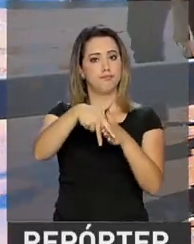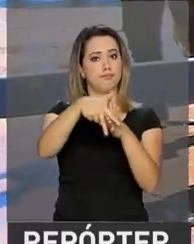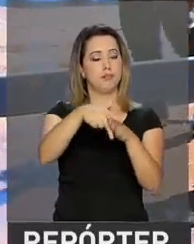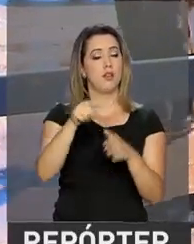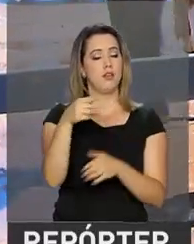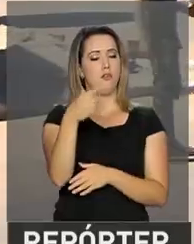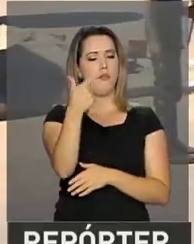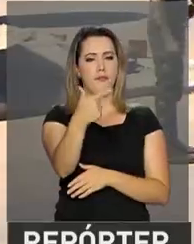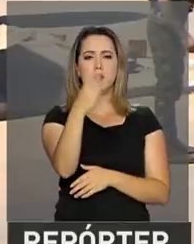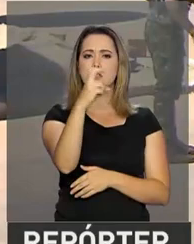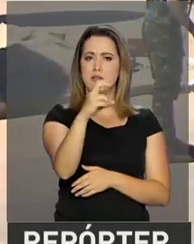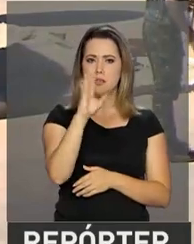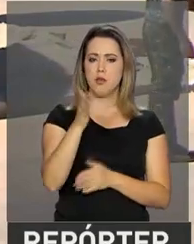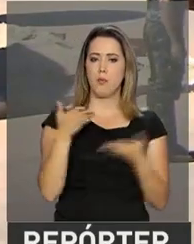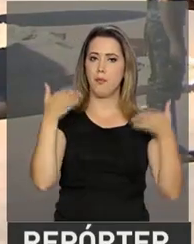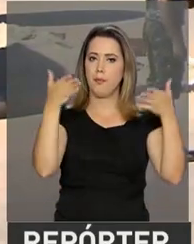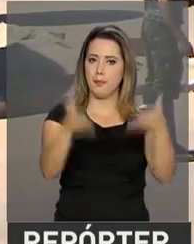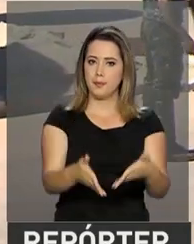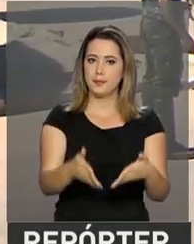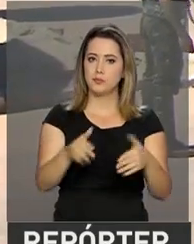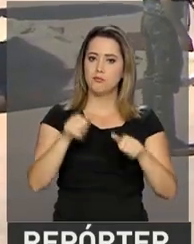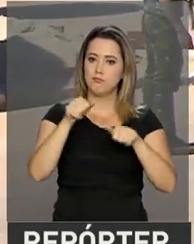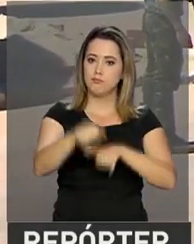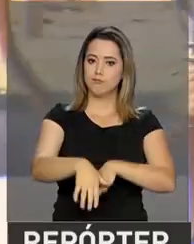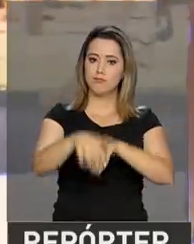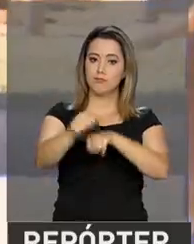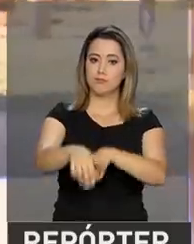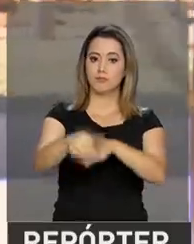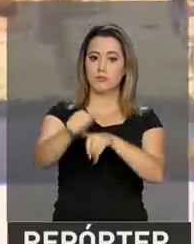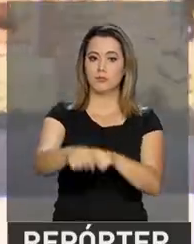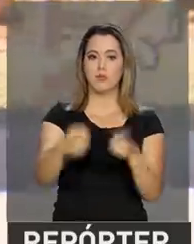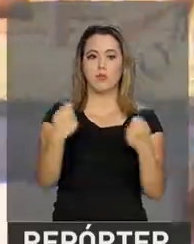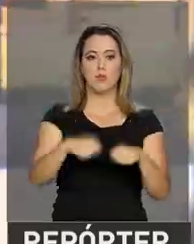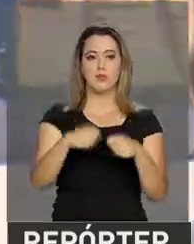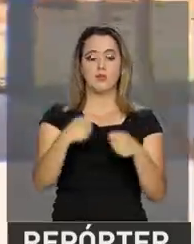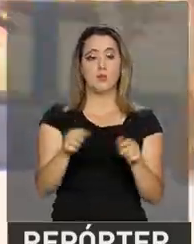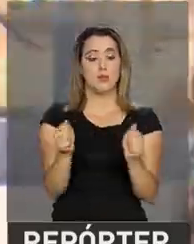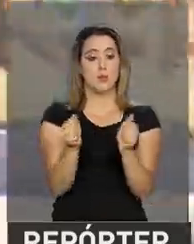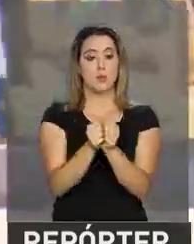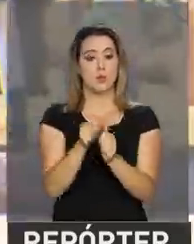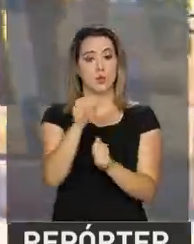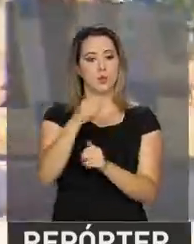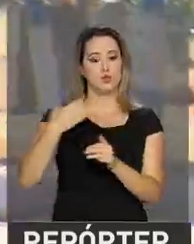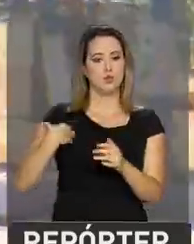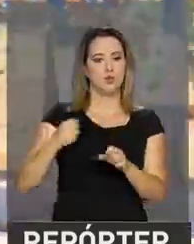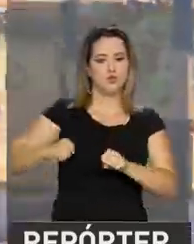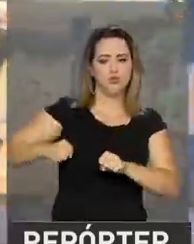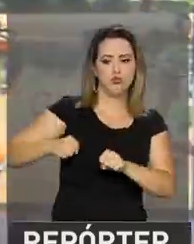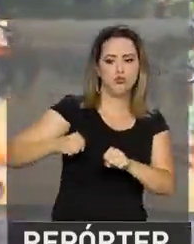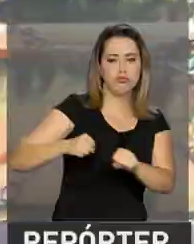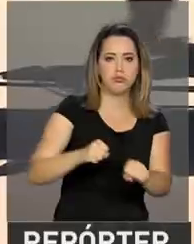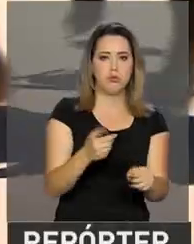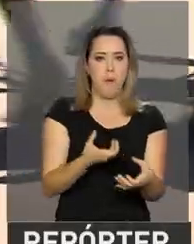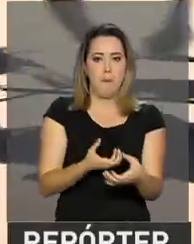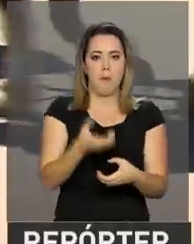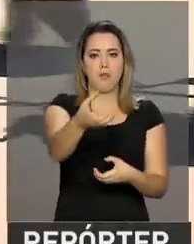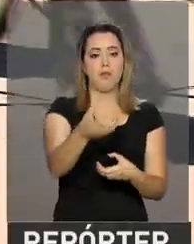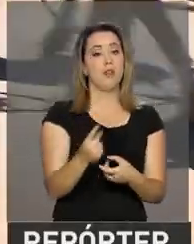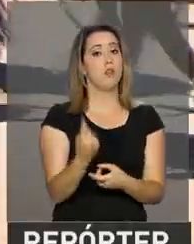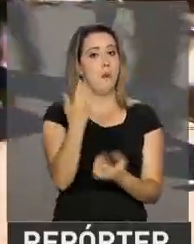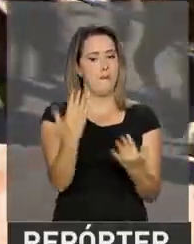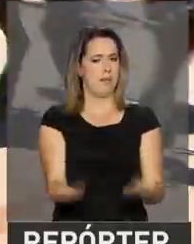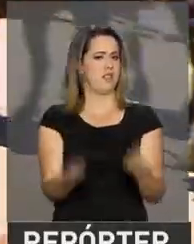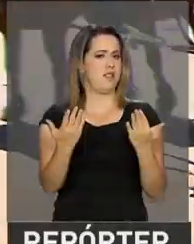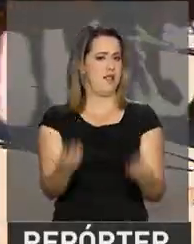quais 25 participam do desfile. Eles têm a missão de carregar canhões que pesam mais de uma tonelada. Para isso,